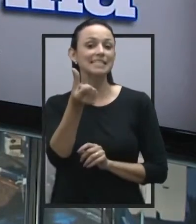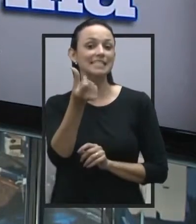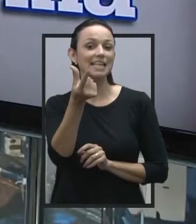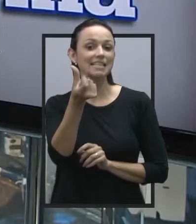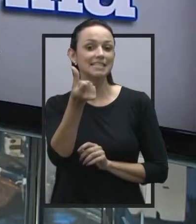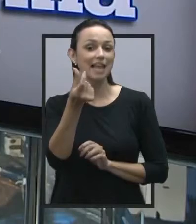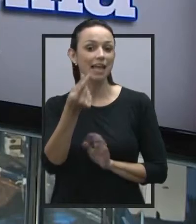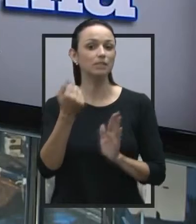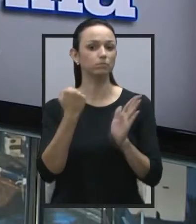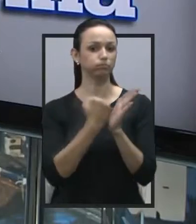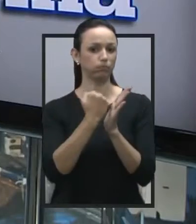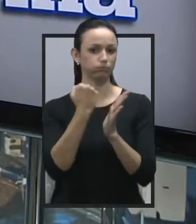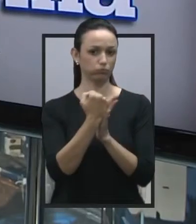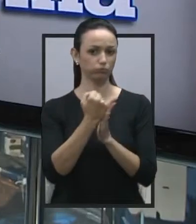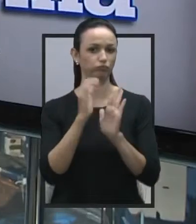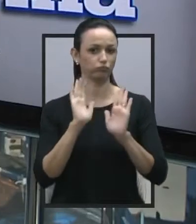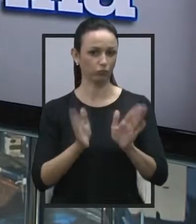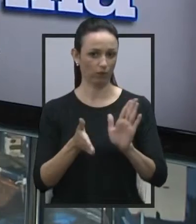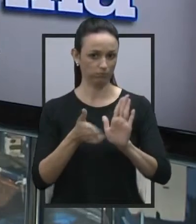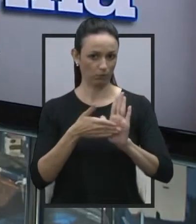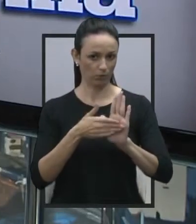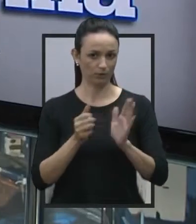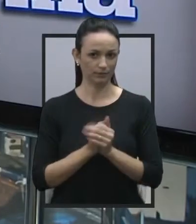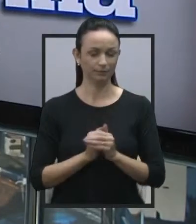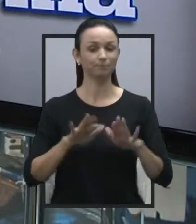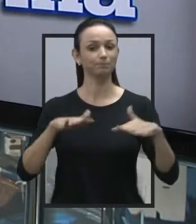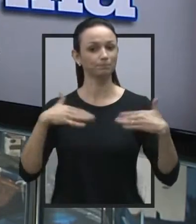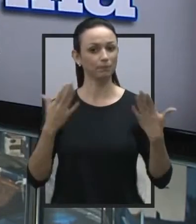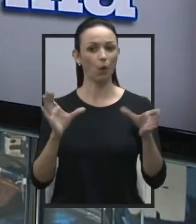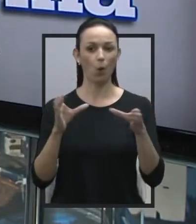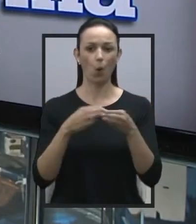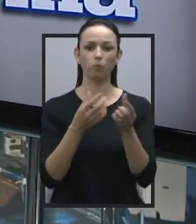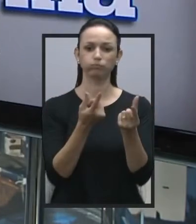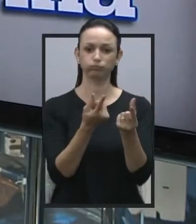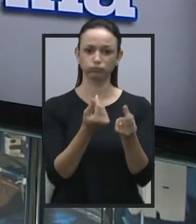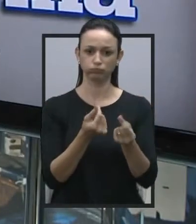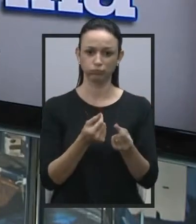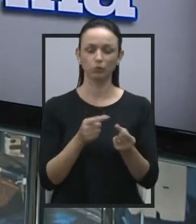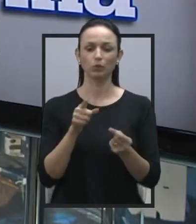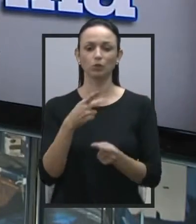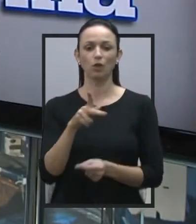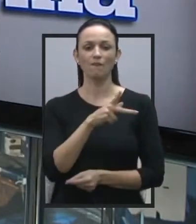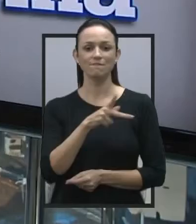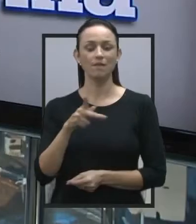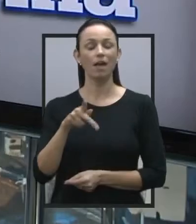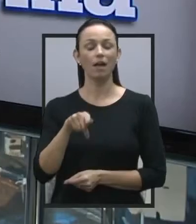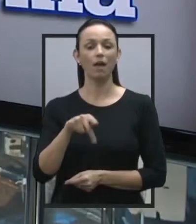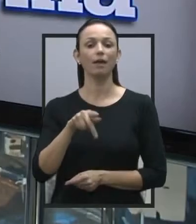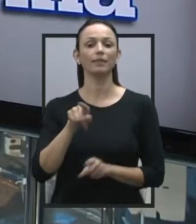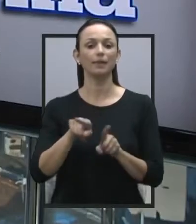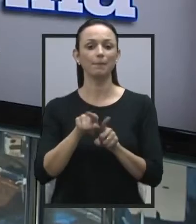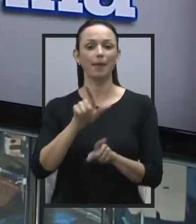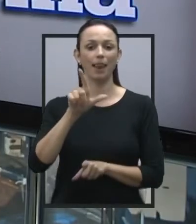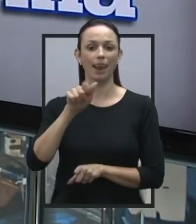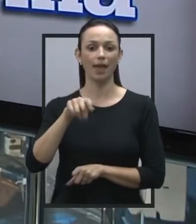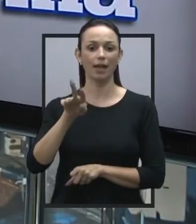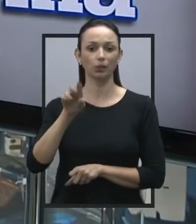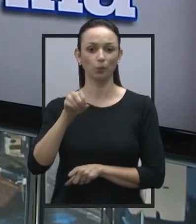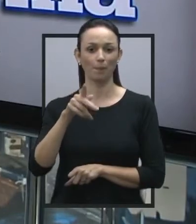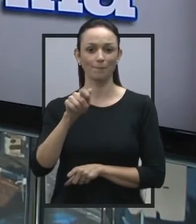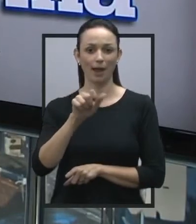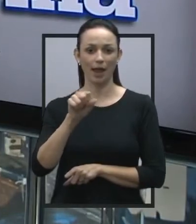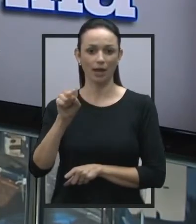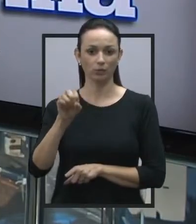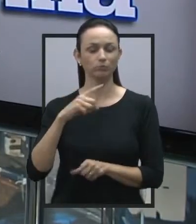proposituras foram protocoladas. Desde então, a Comissão de Finanças e o seu presidente, vereador Leandro Passos, têm analisado